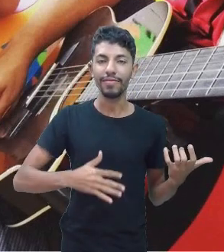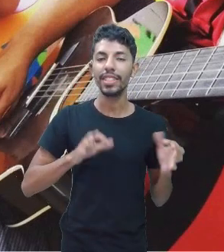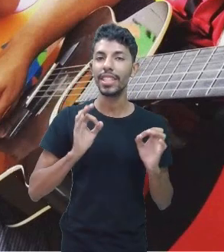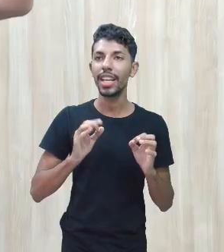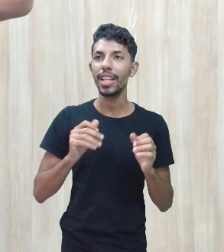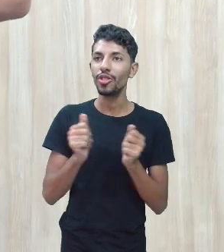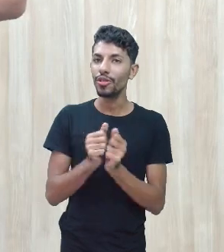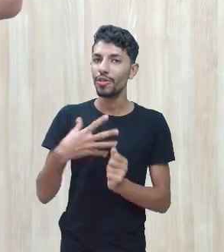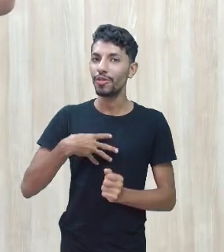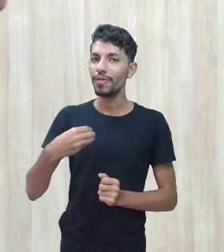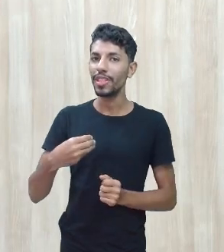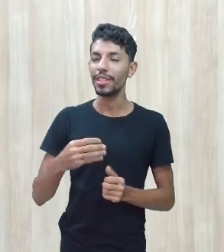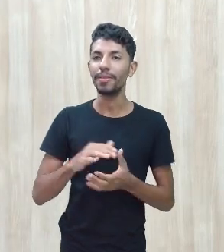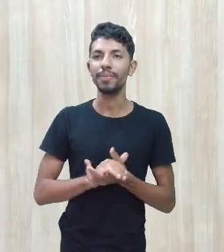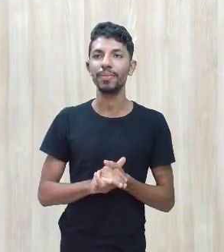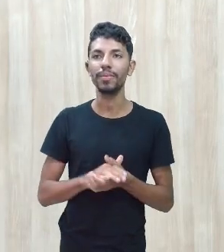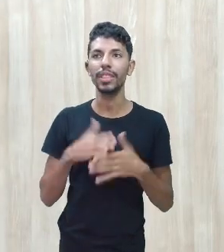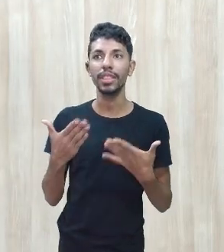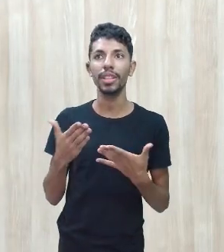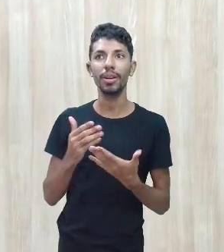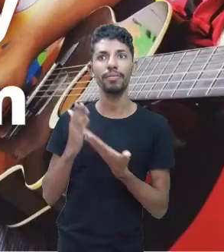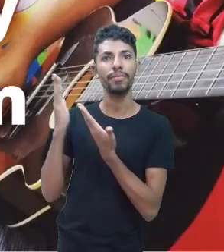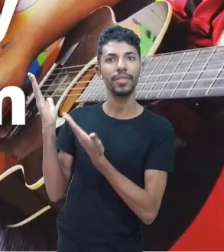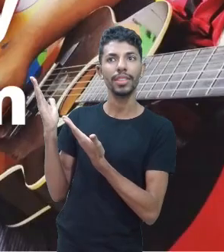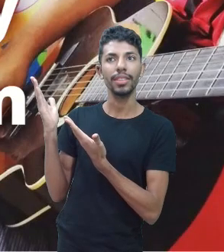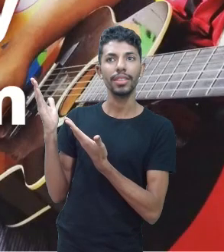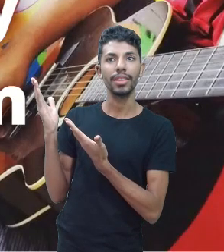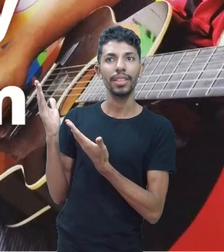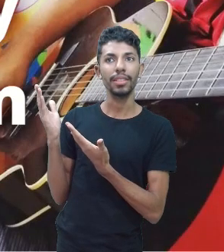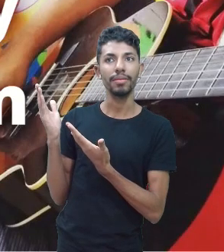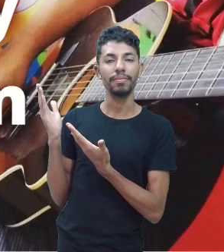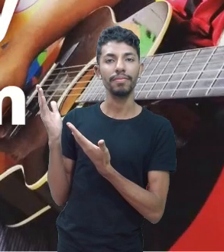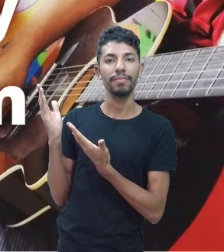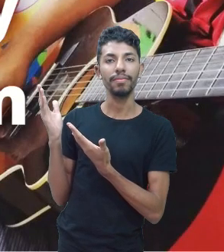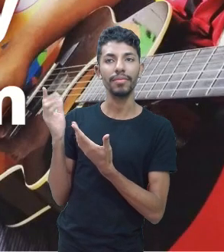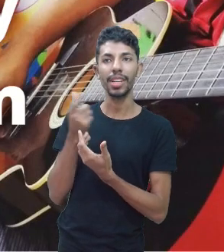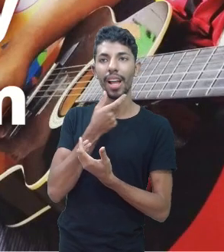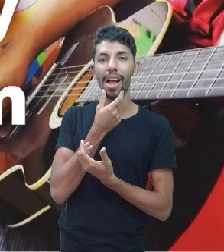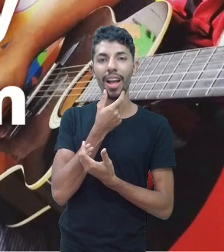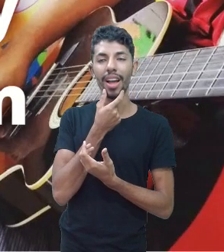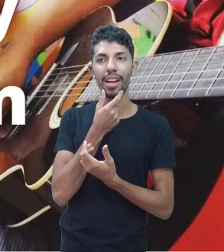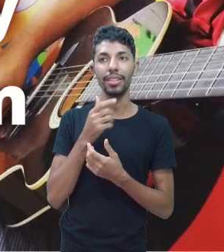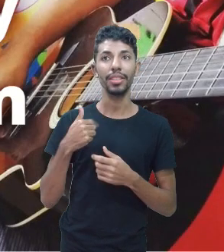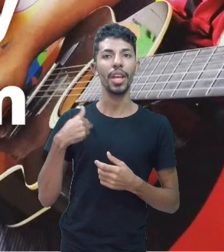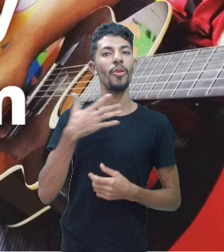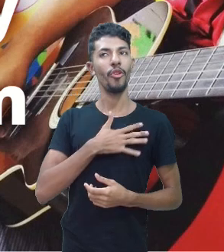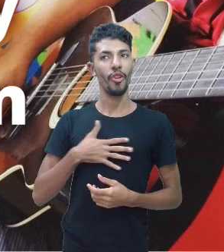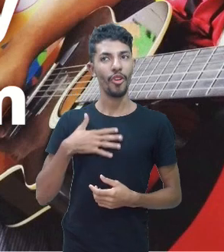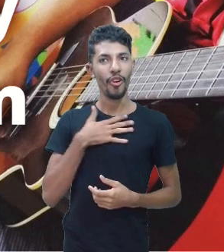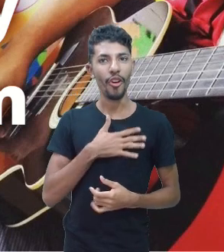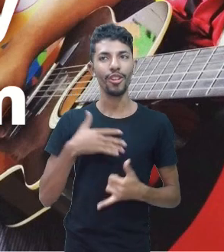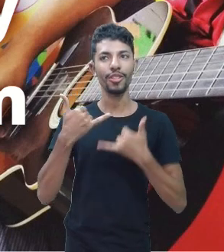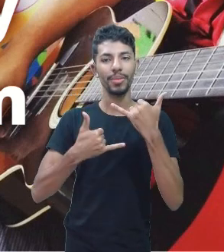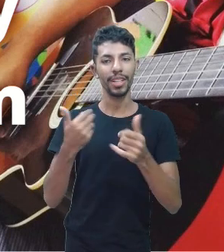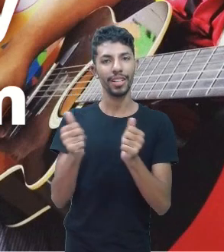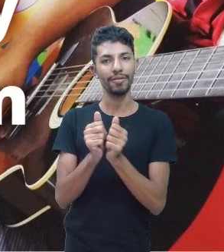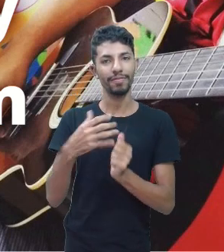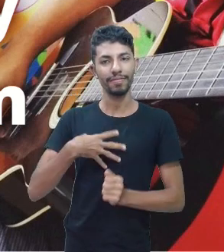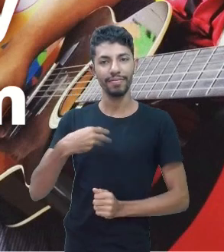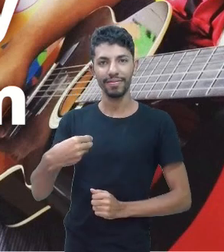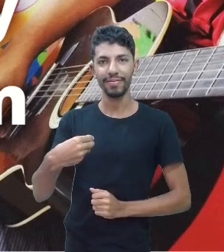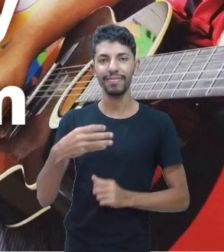é legal porque ele fala assim, ó. I like to play with my son. Eu gosto de brincar com meu